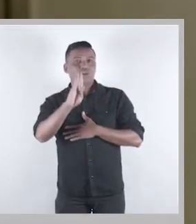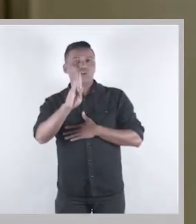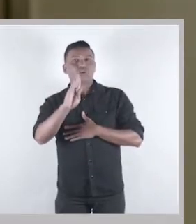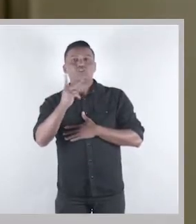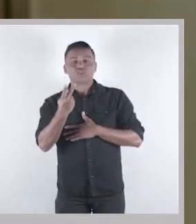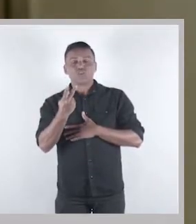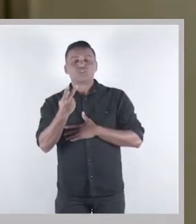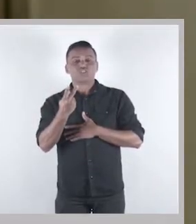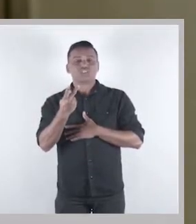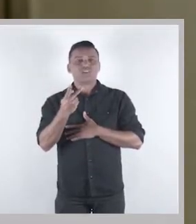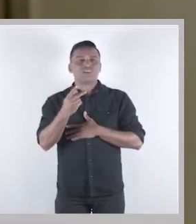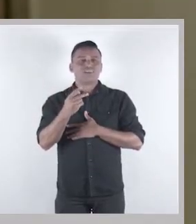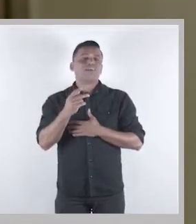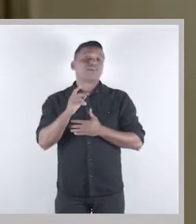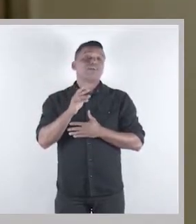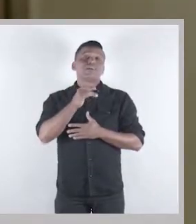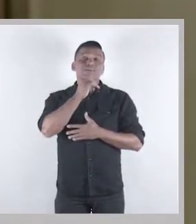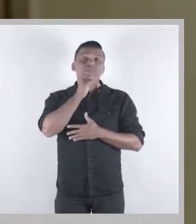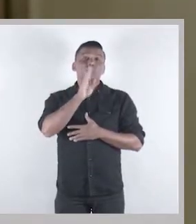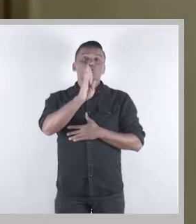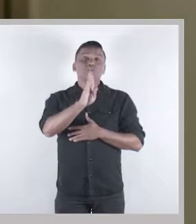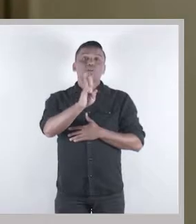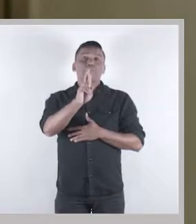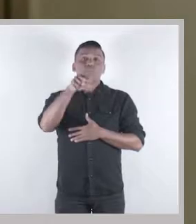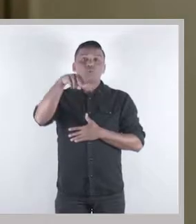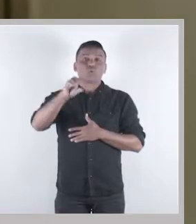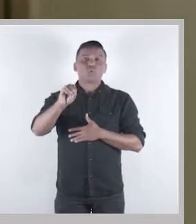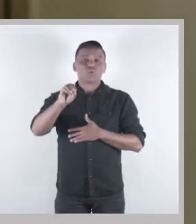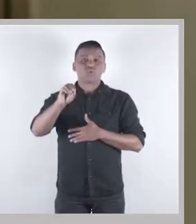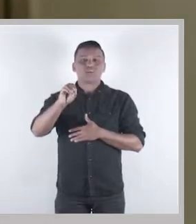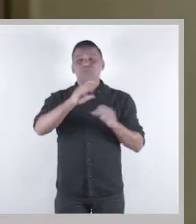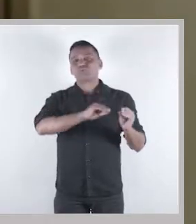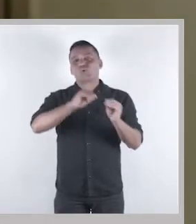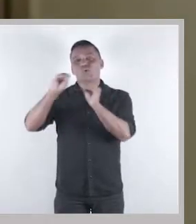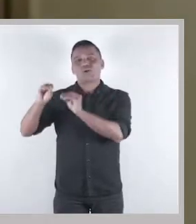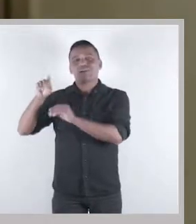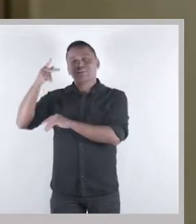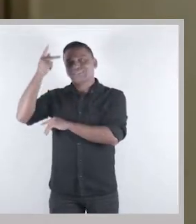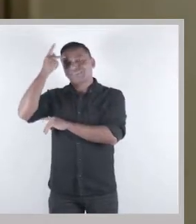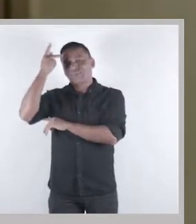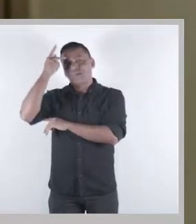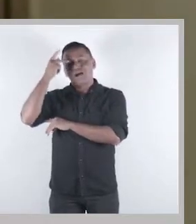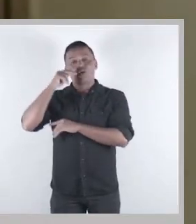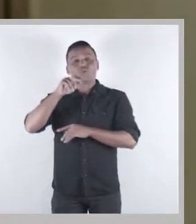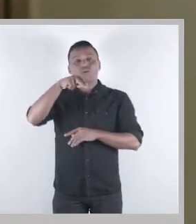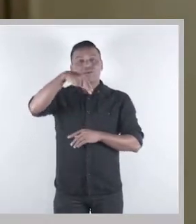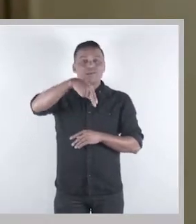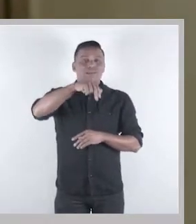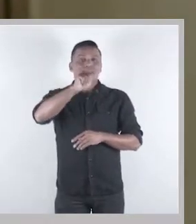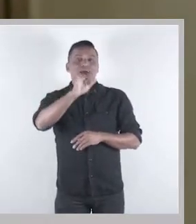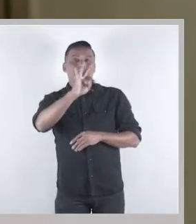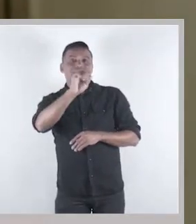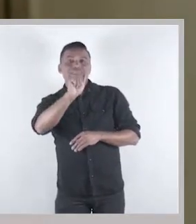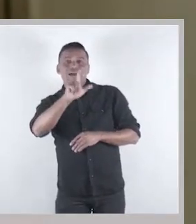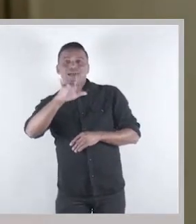daqui a Natália Campos eu acredito que que mora ainda que eu não tem tido muito contato com ela mas na época